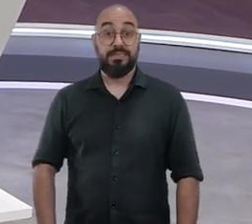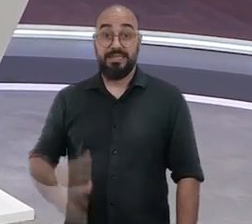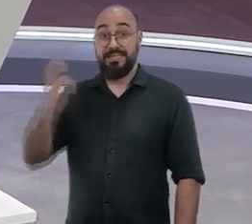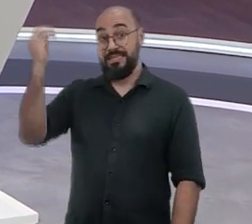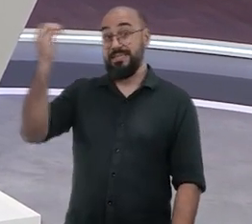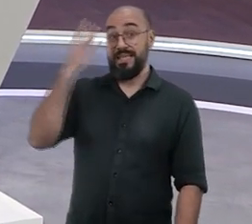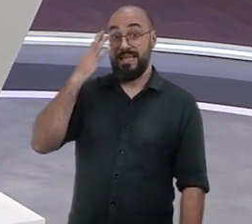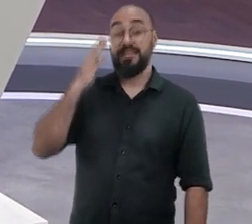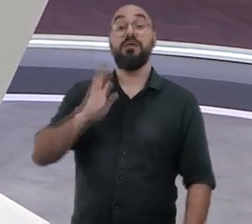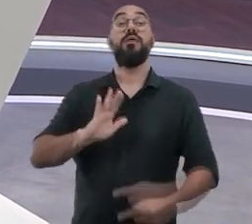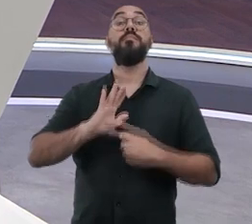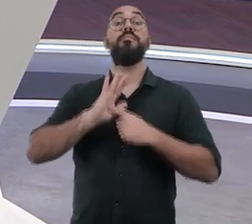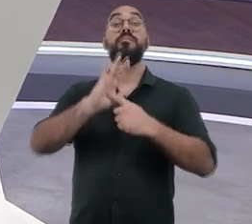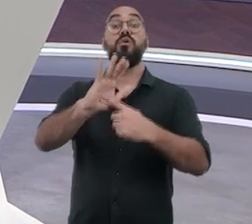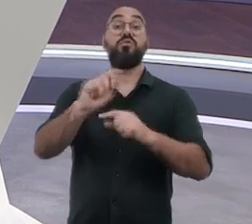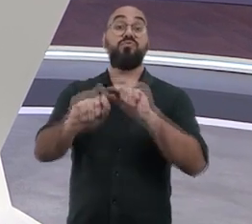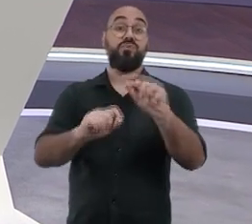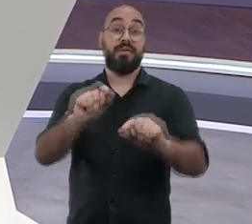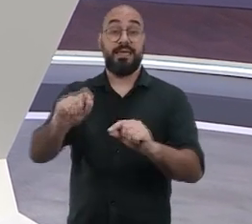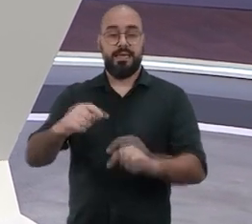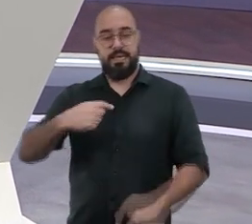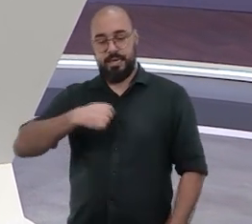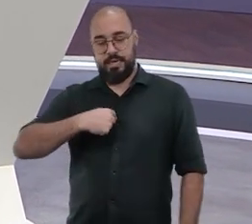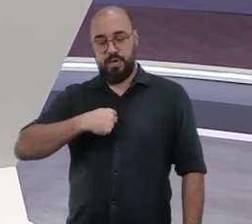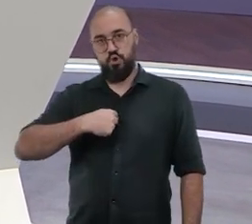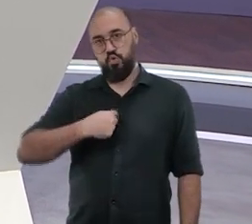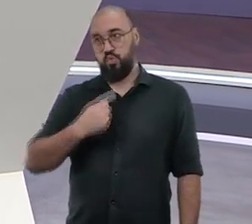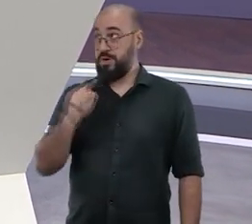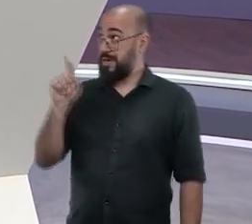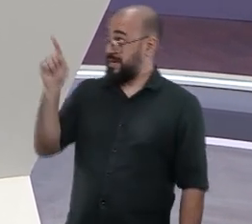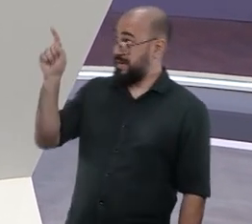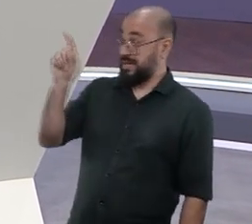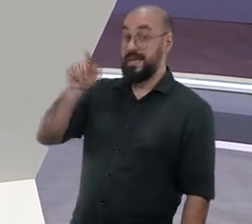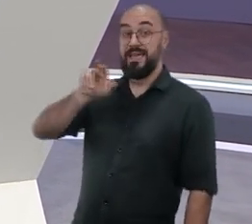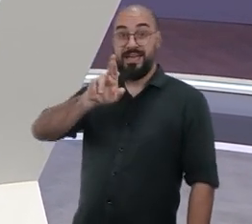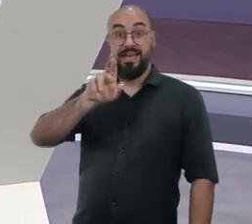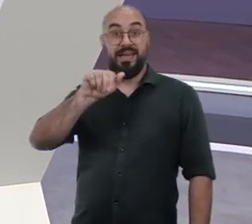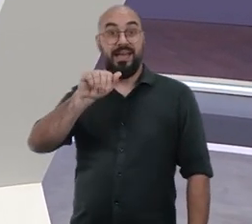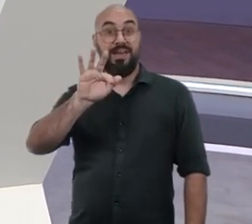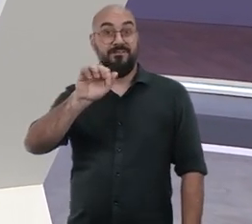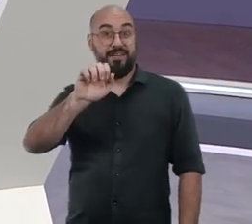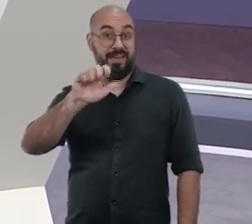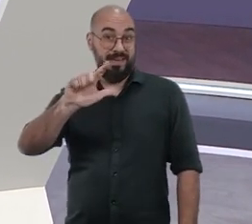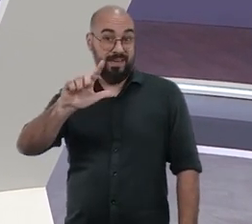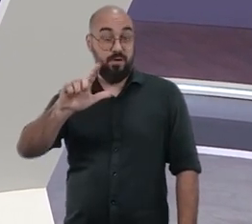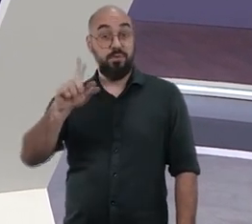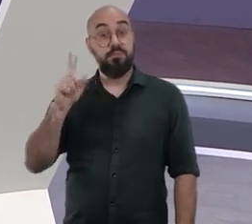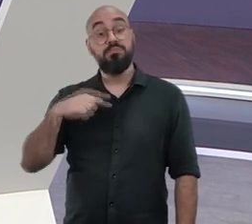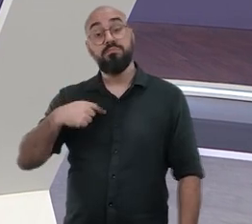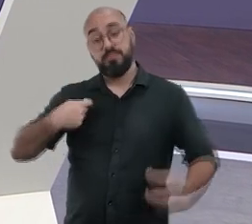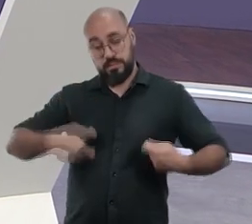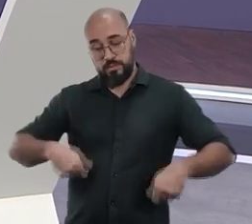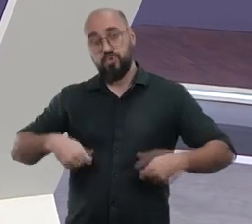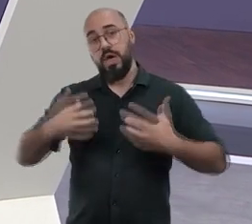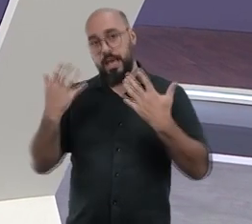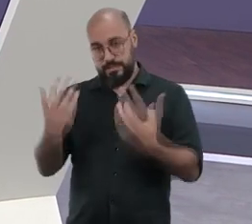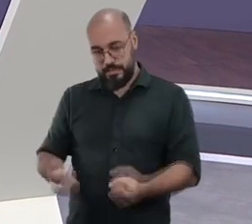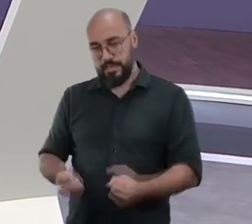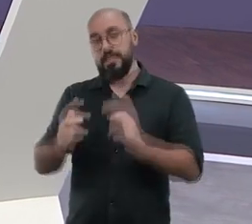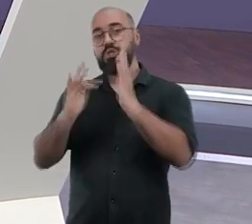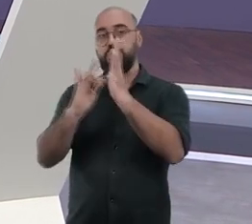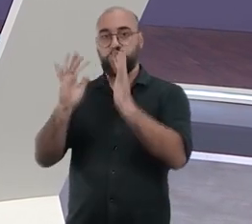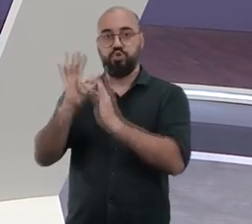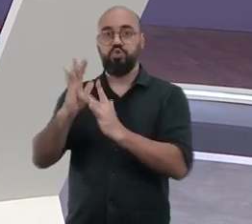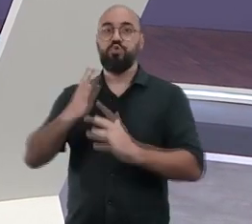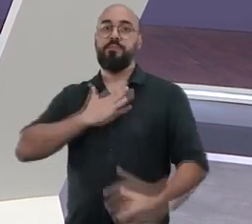mostra que eu, Rafael, preciso aceitar a Cristo como meu Senhor e Salvador, e